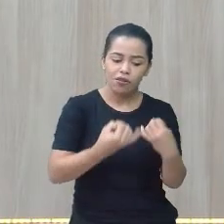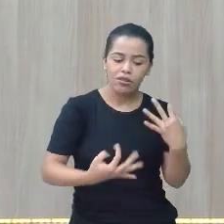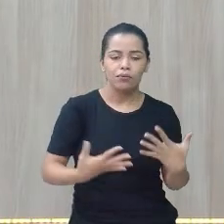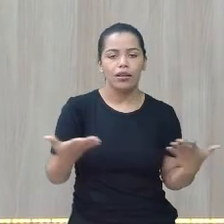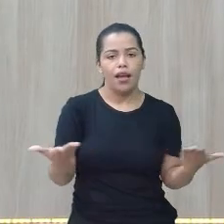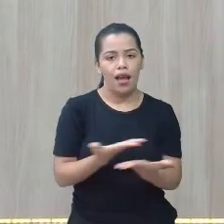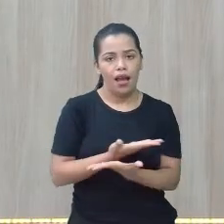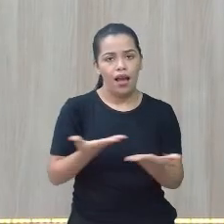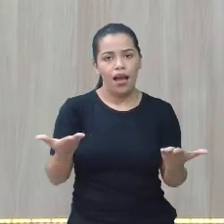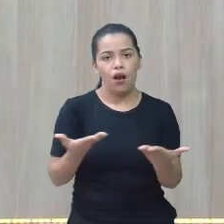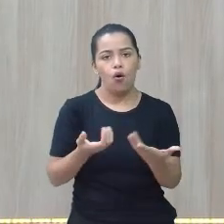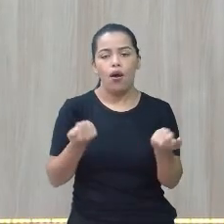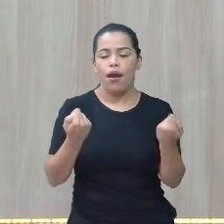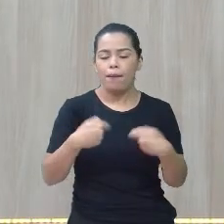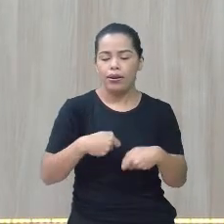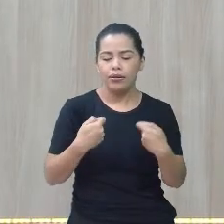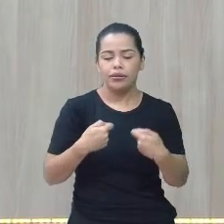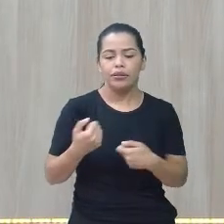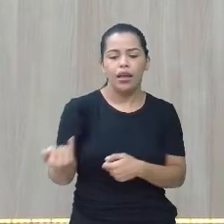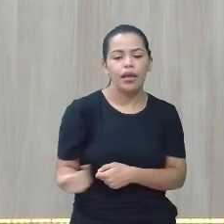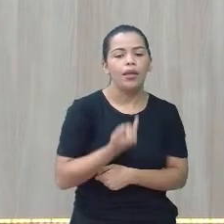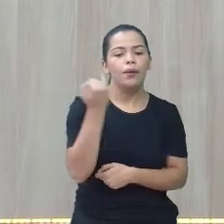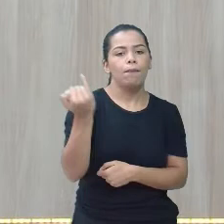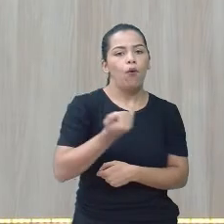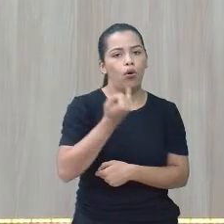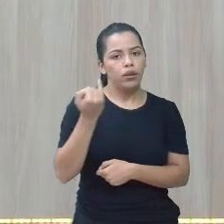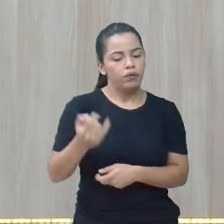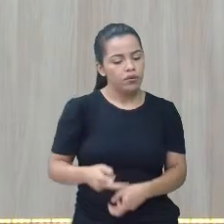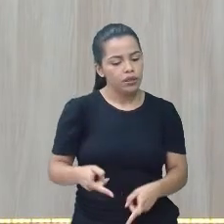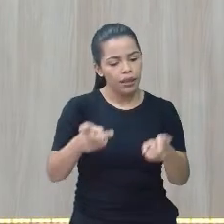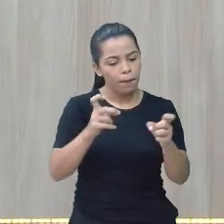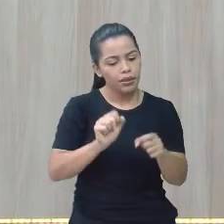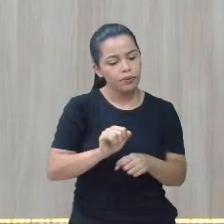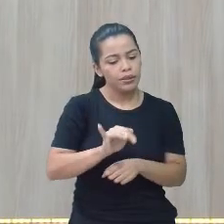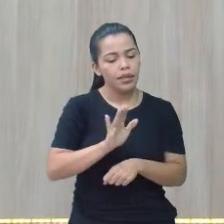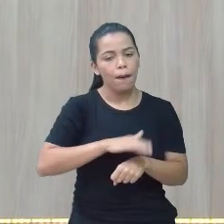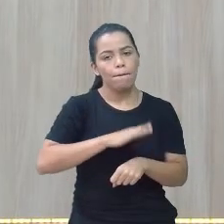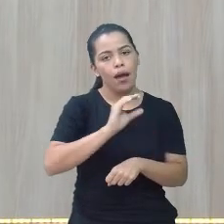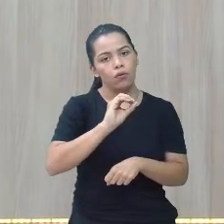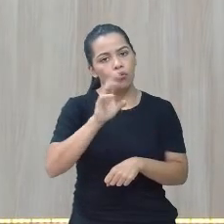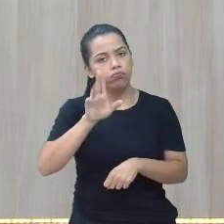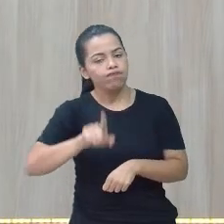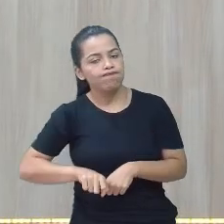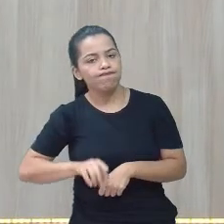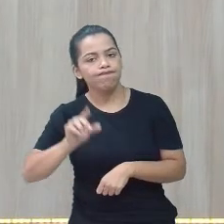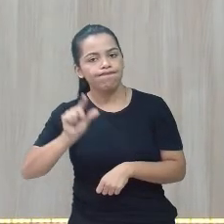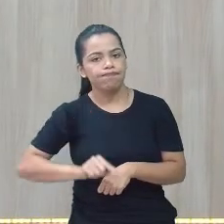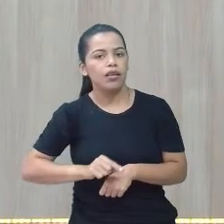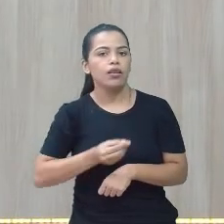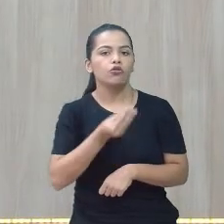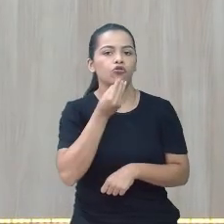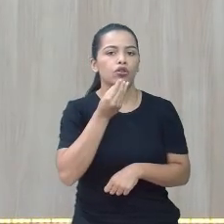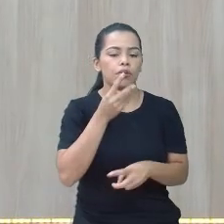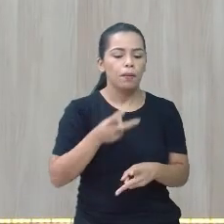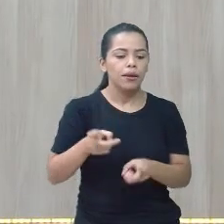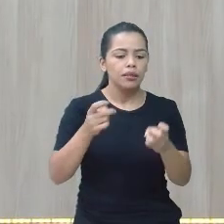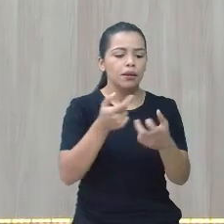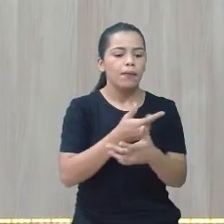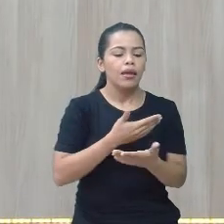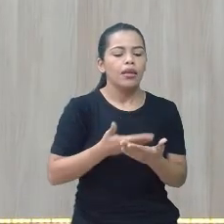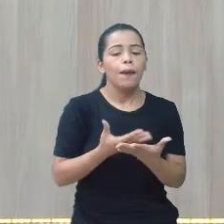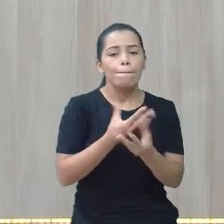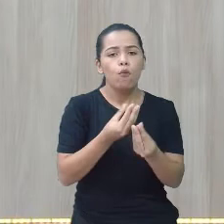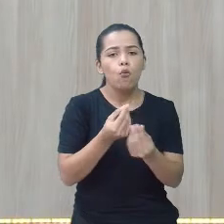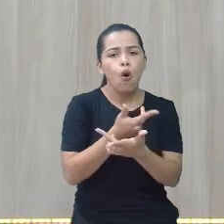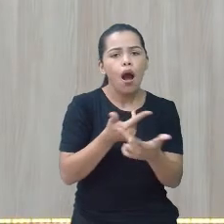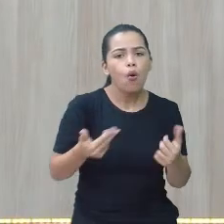importância de você descrever situações que tenham mais ou menos chance, para você perceber que diversos fenômenos do nosso dia a dia estão